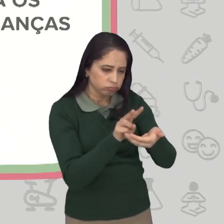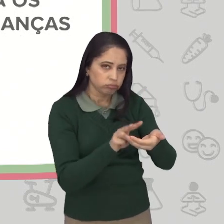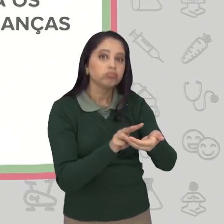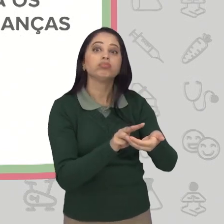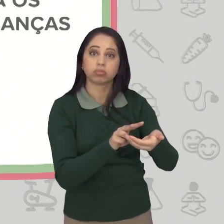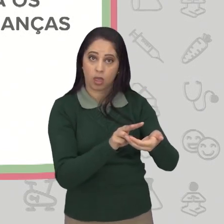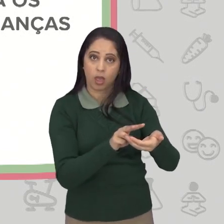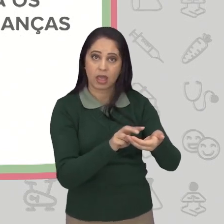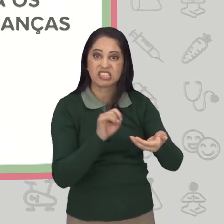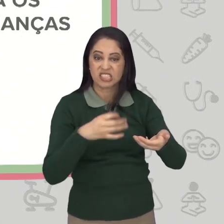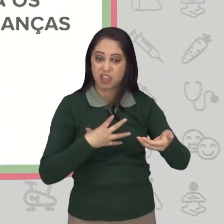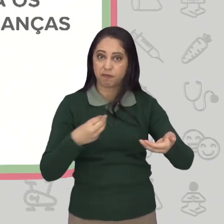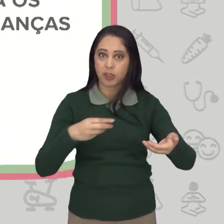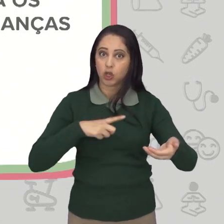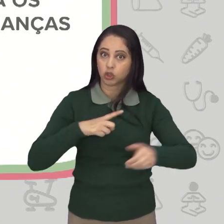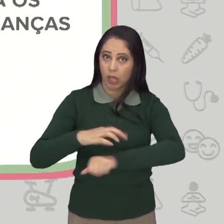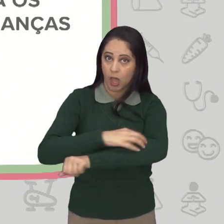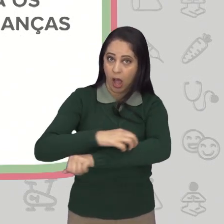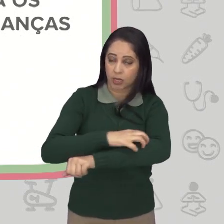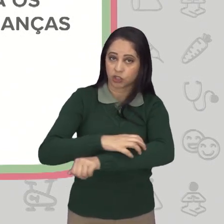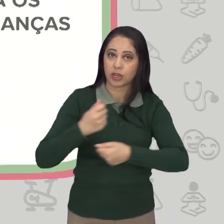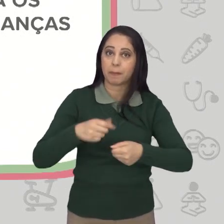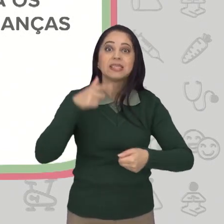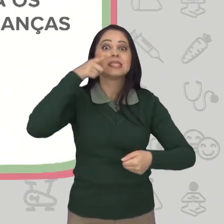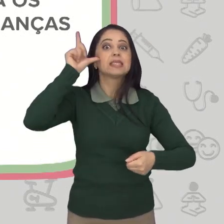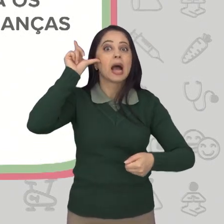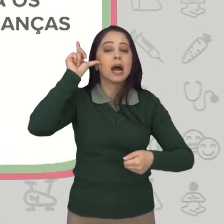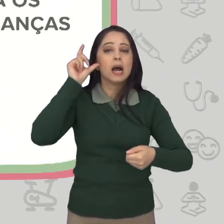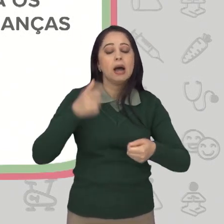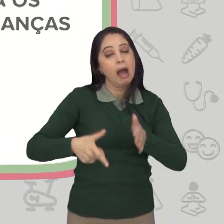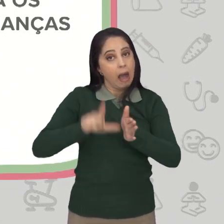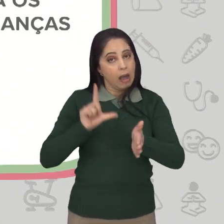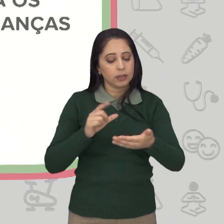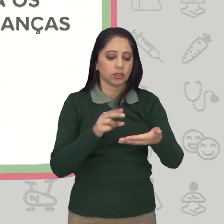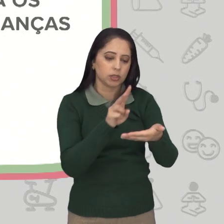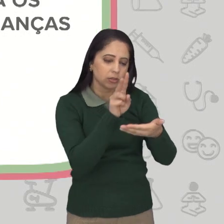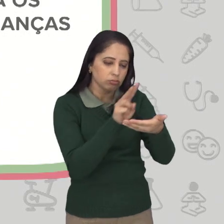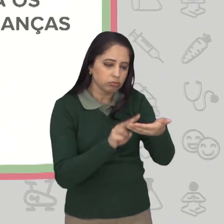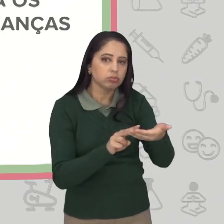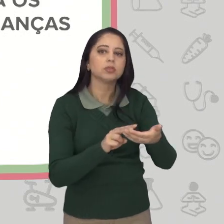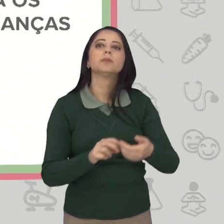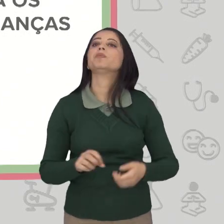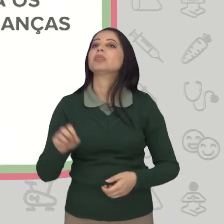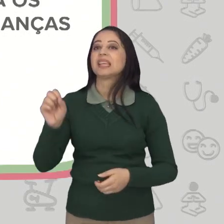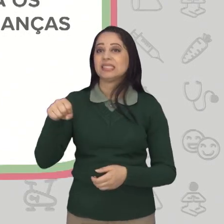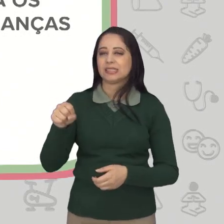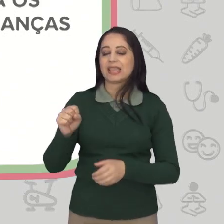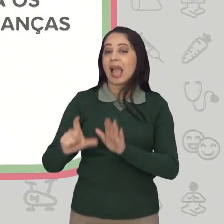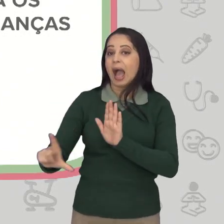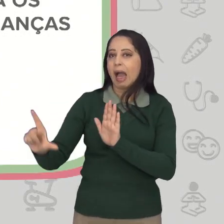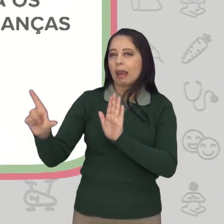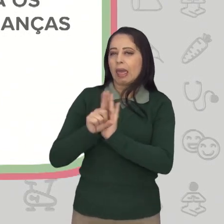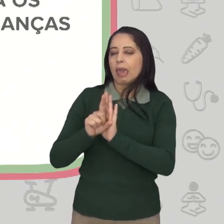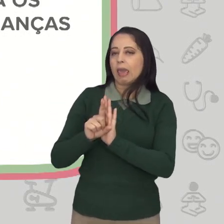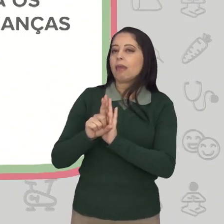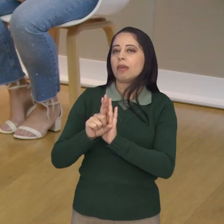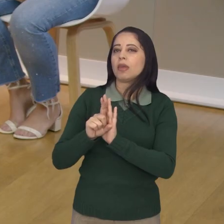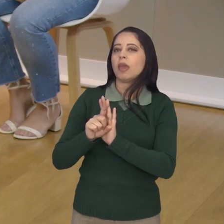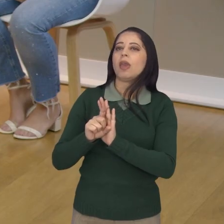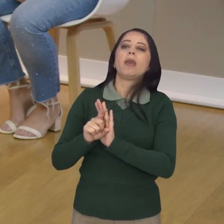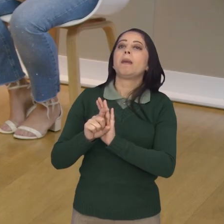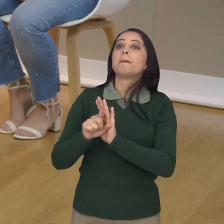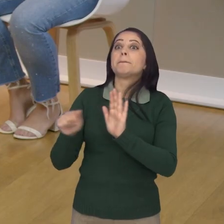com alguma restrição alimentar. Certo. Gi, essa lei dos rótulos, ela surgiu mais ou menos uns 10 anos atrás. E aí foi